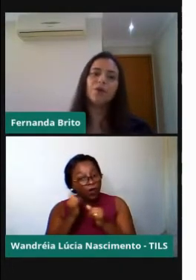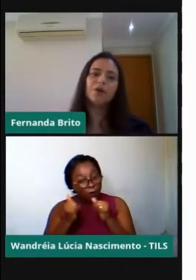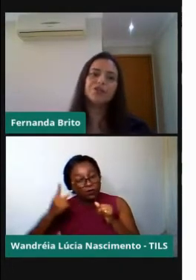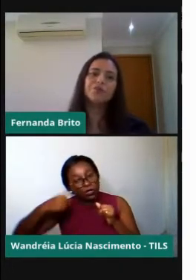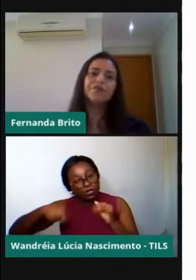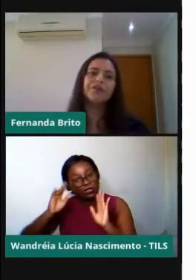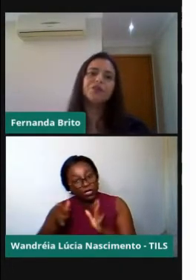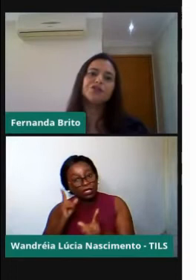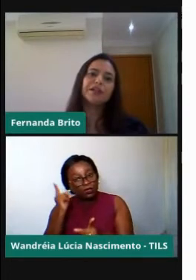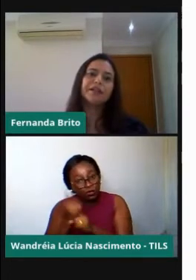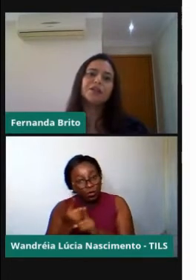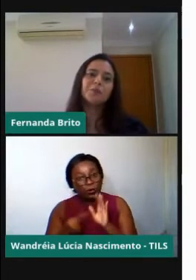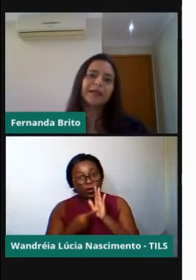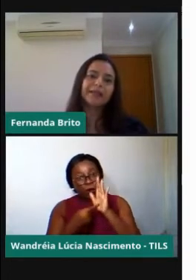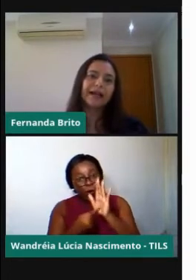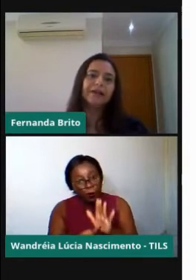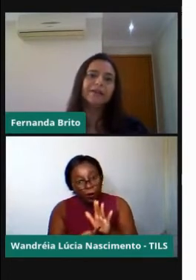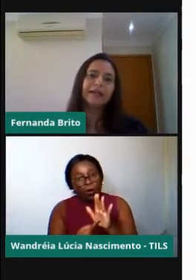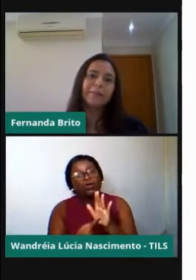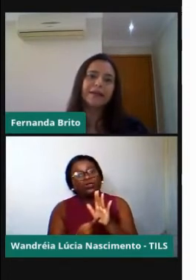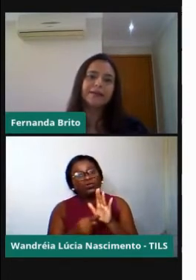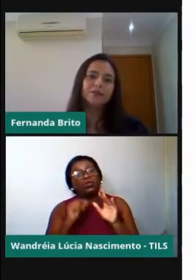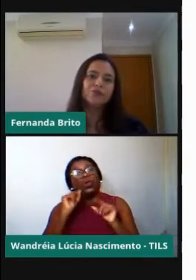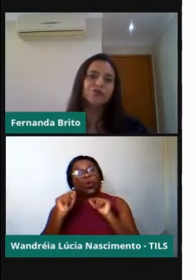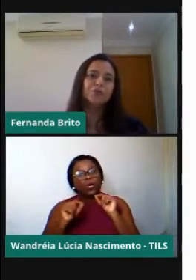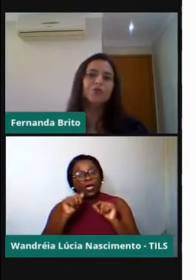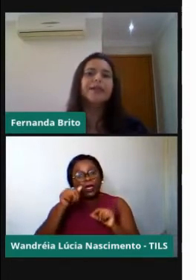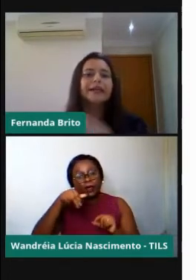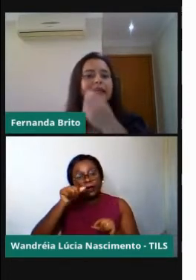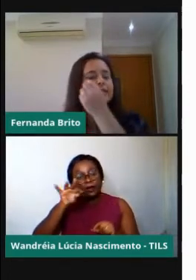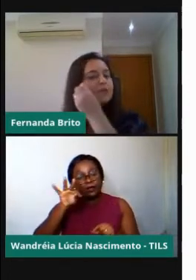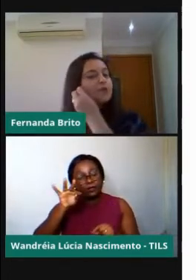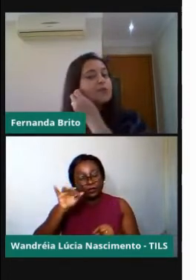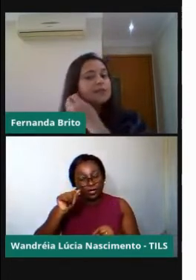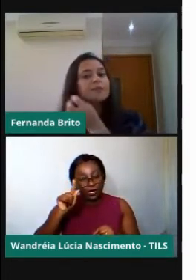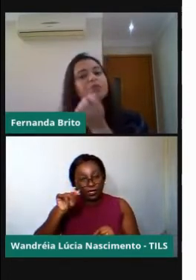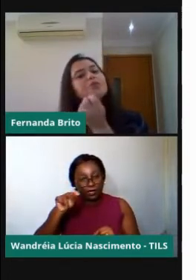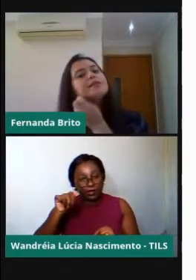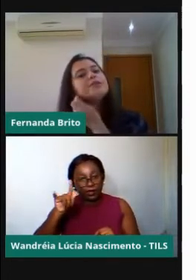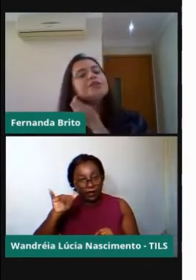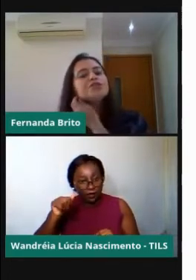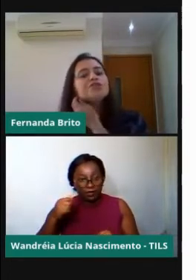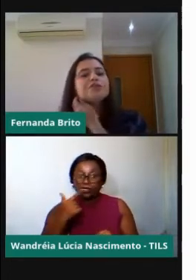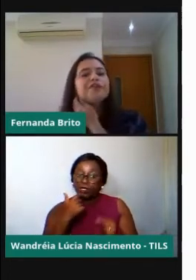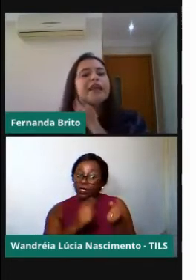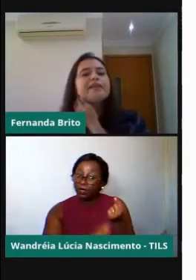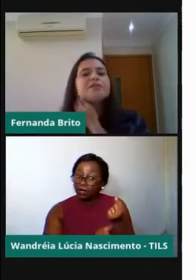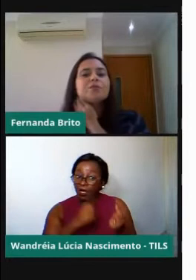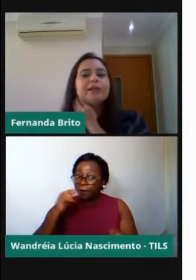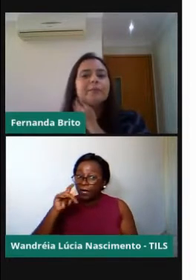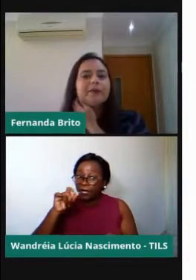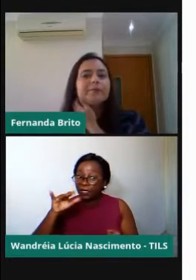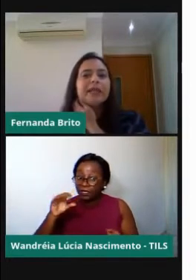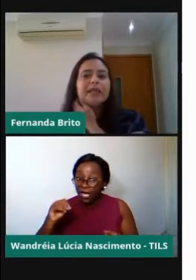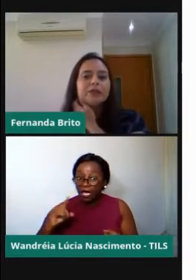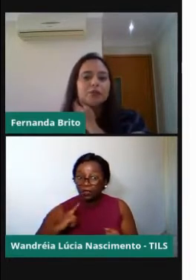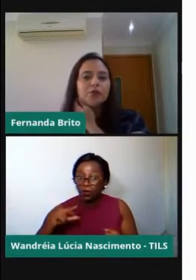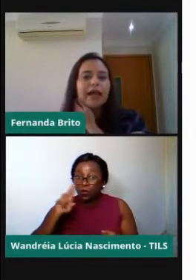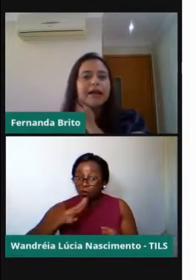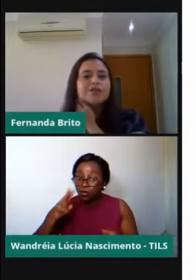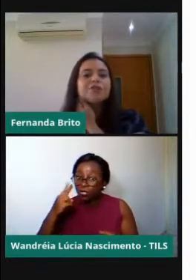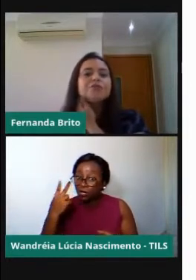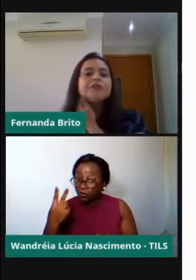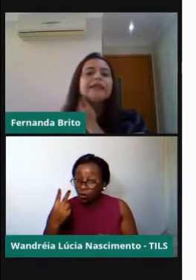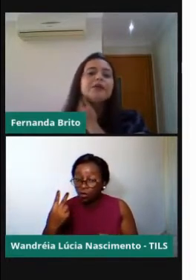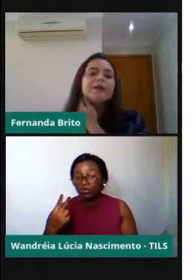eu mostro o efeito antiagregante plaquetário, ele é capaz, então, de diminuir a agregação induzida por dois agonistas diferentes, o ADP e